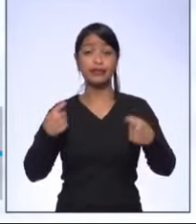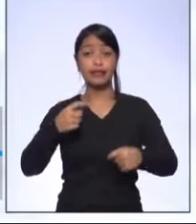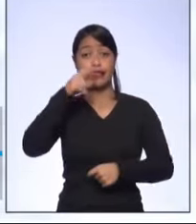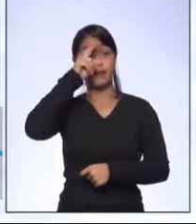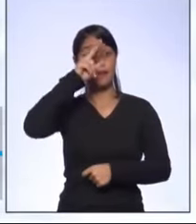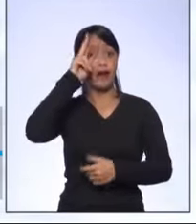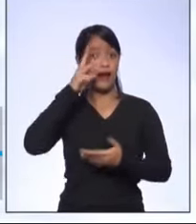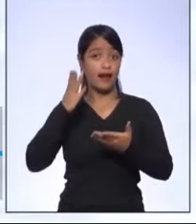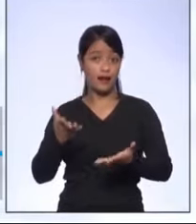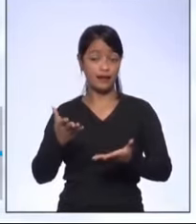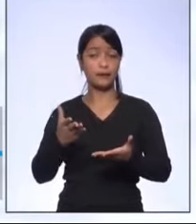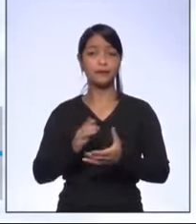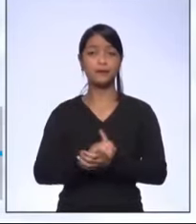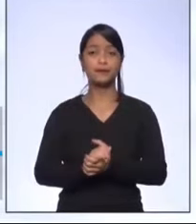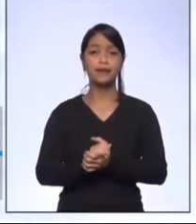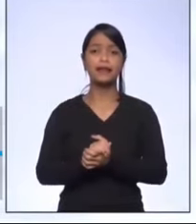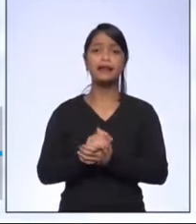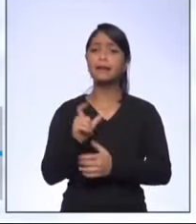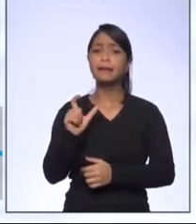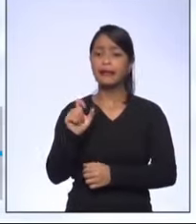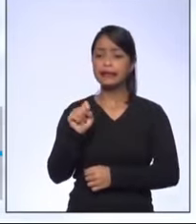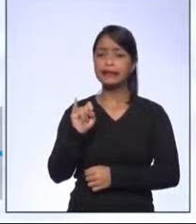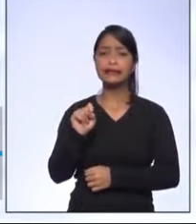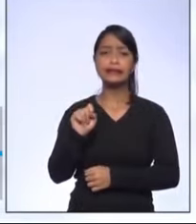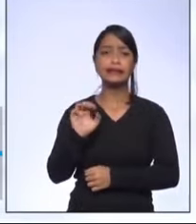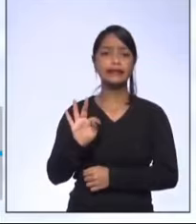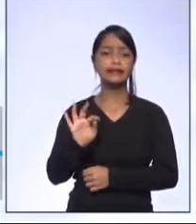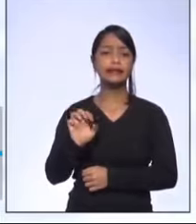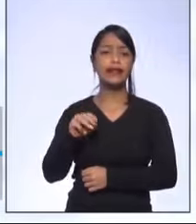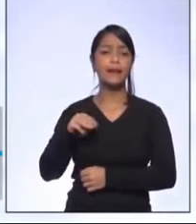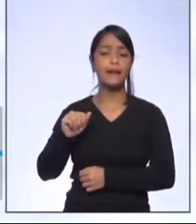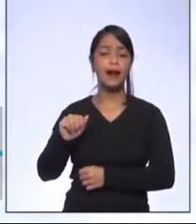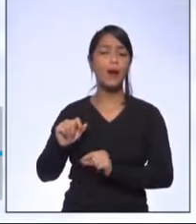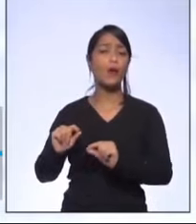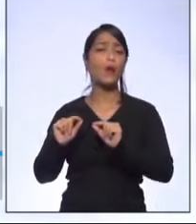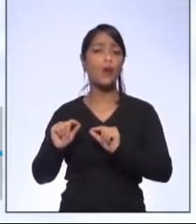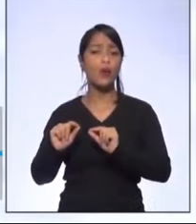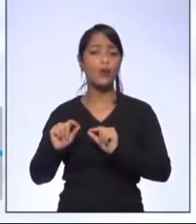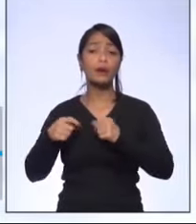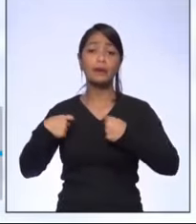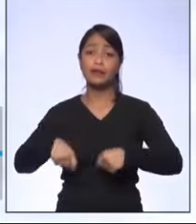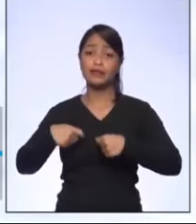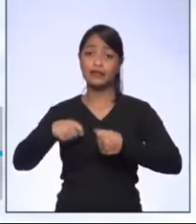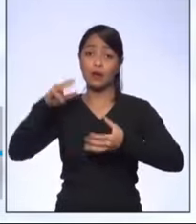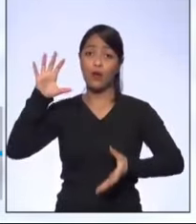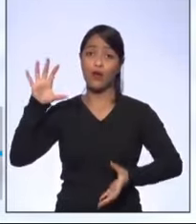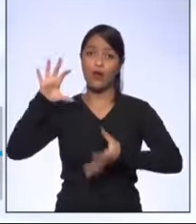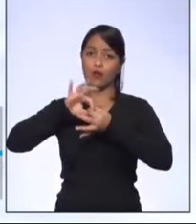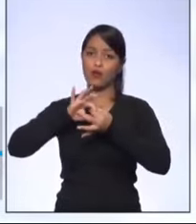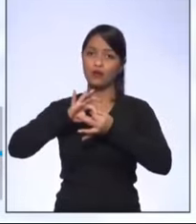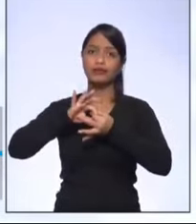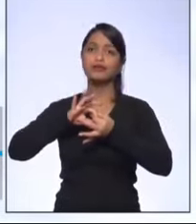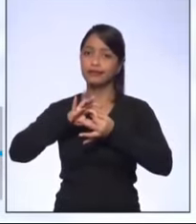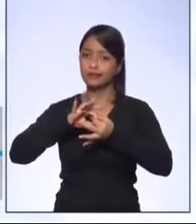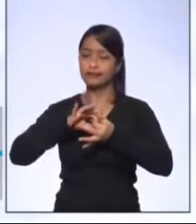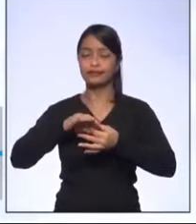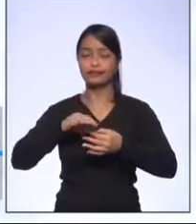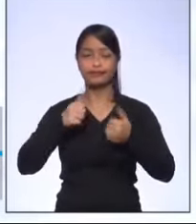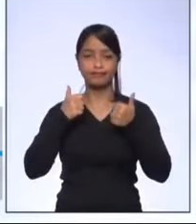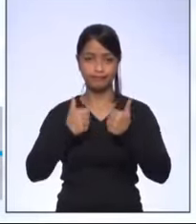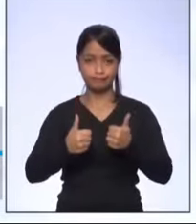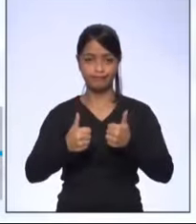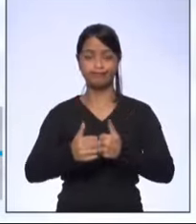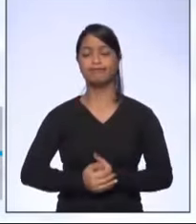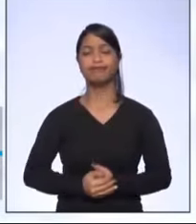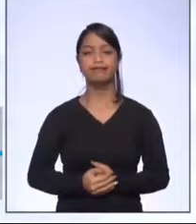isso. Quando eu falo de sistema, eu estou falando dos sistemas que estão interligados para determinada função. Tudo bem? Para